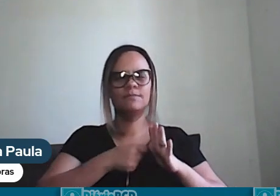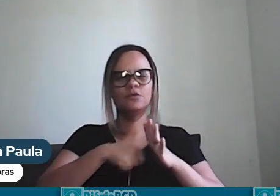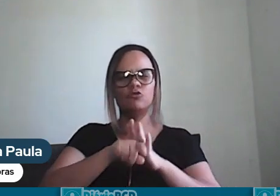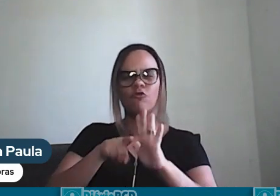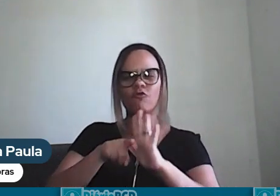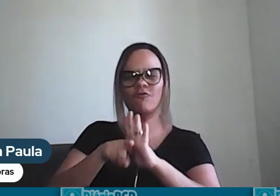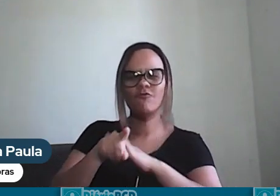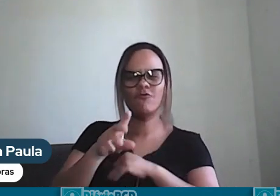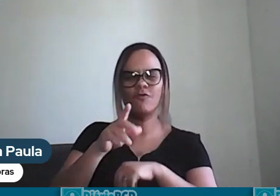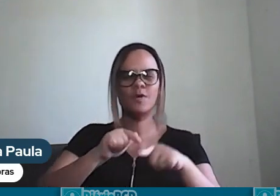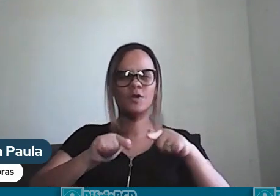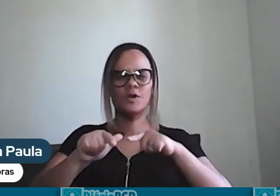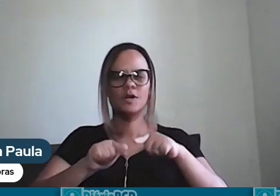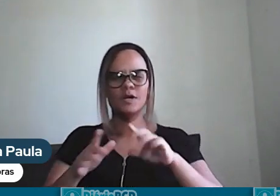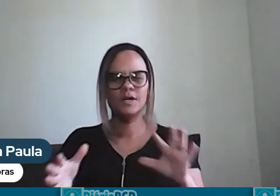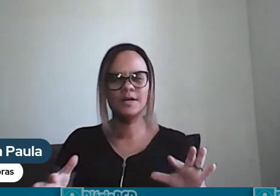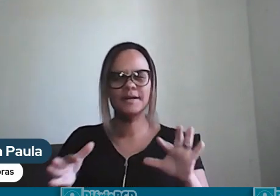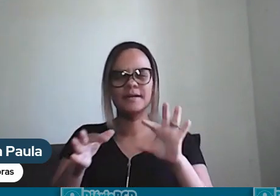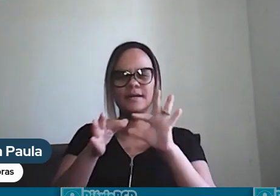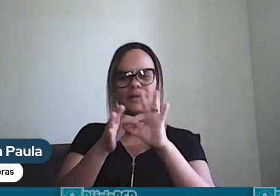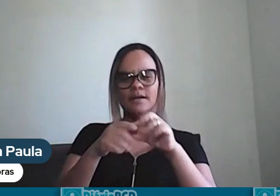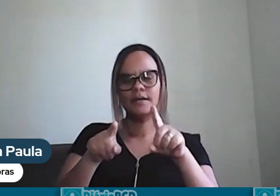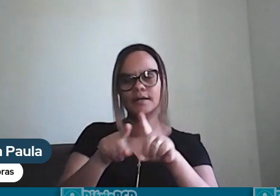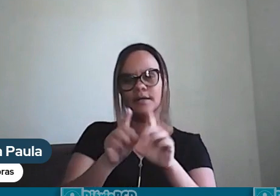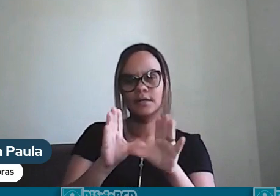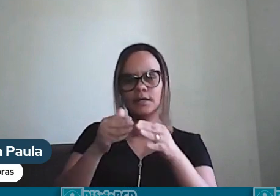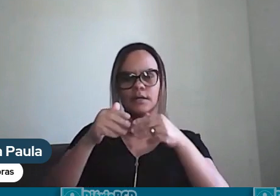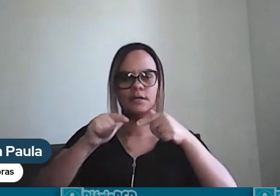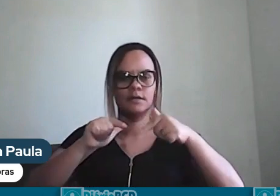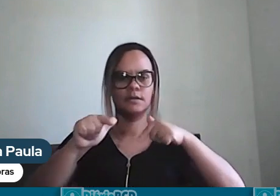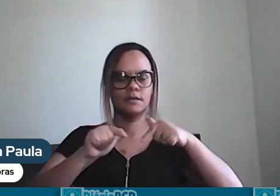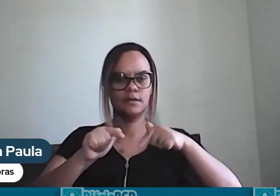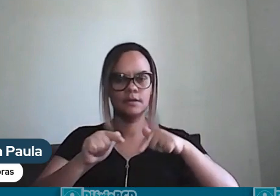trabalho e integrante do grupo de trabalho